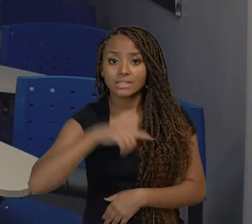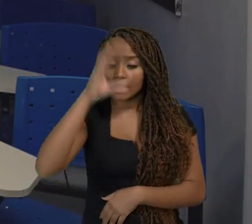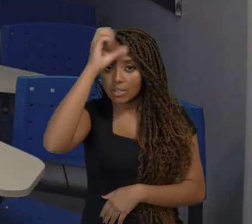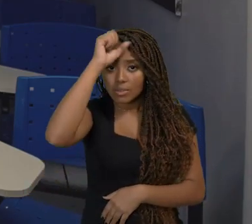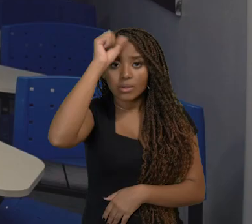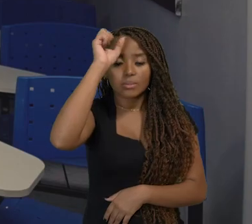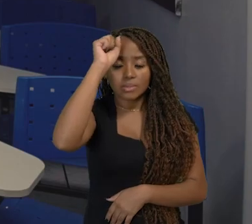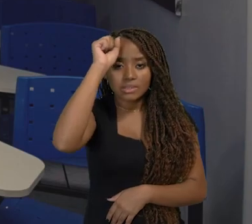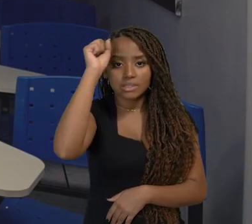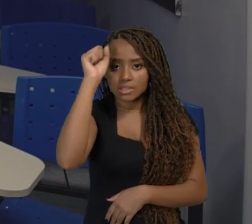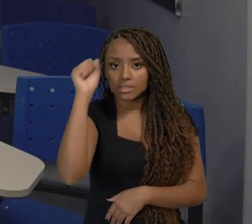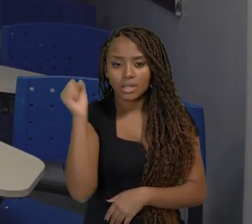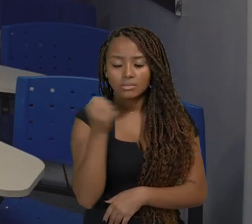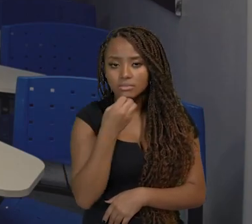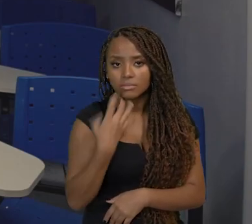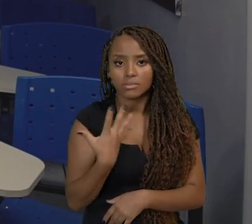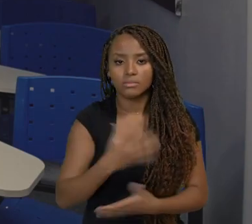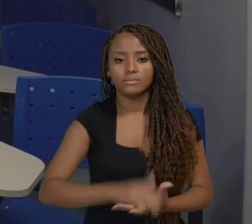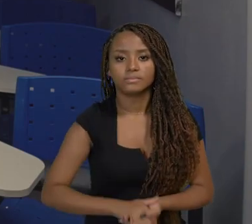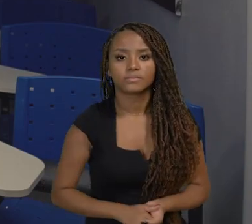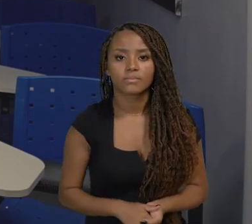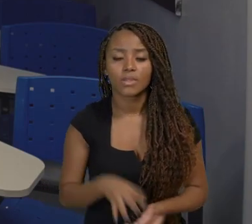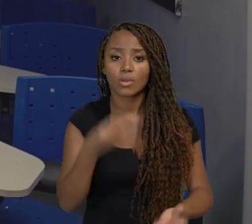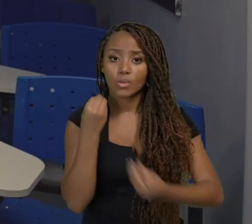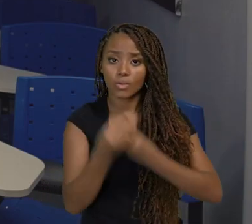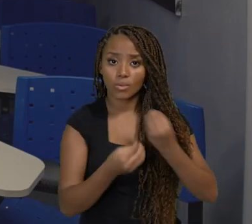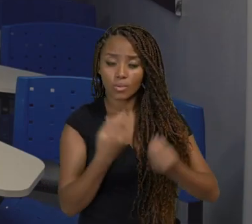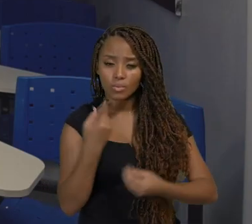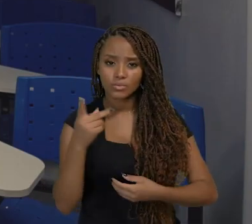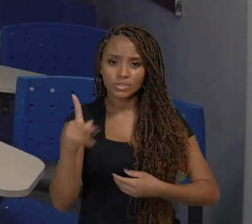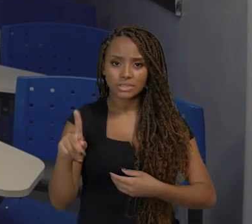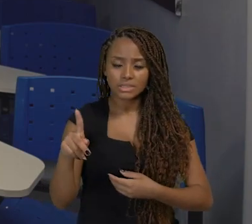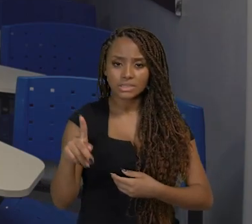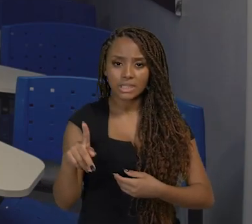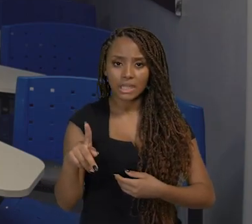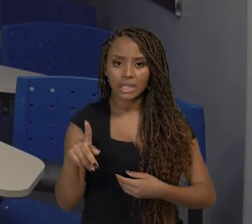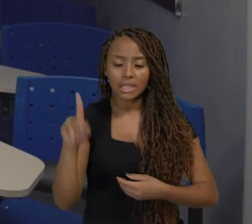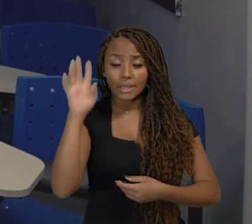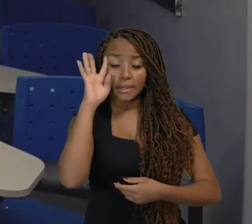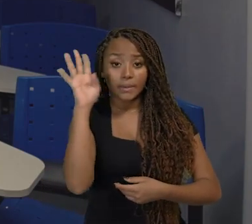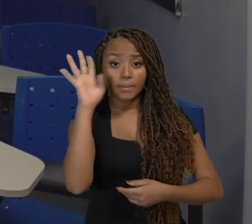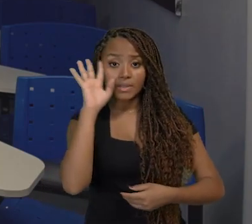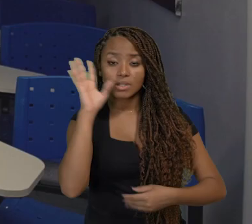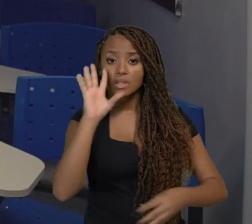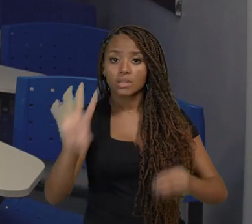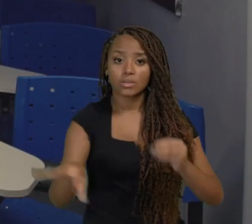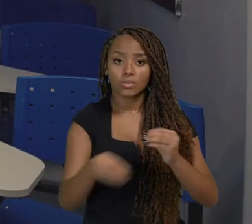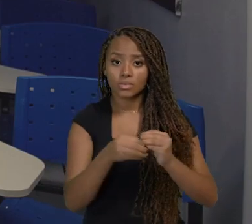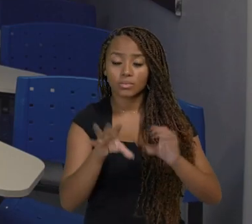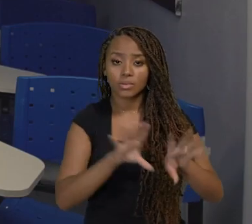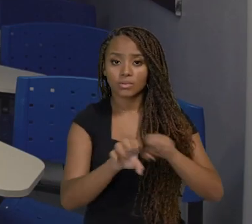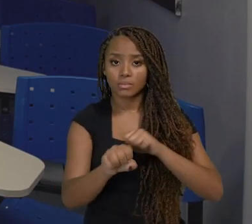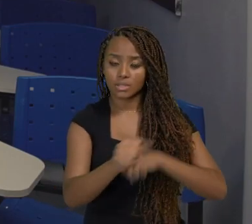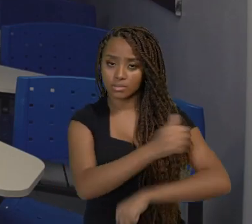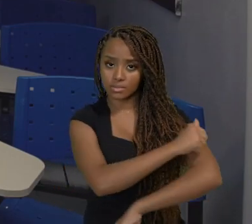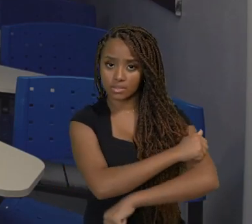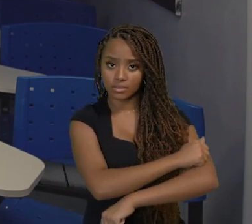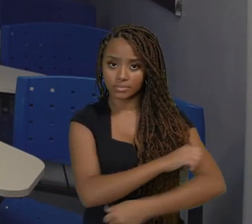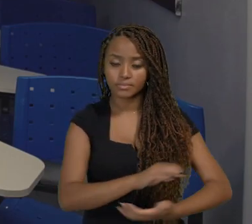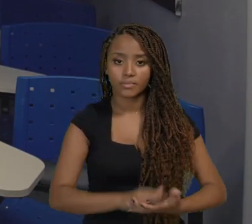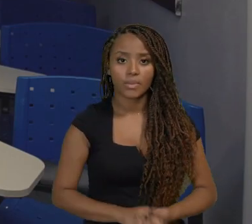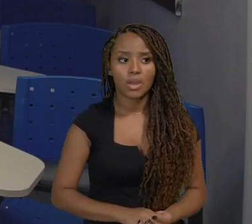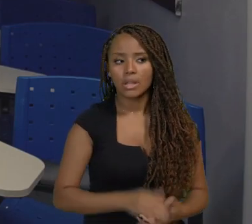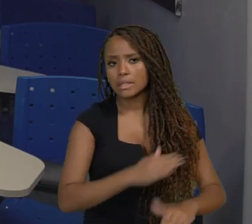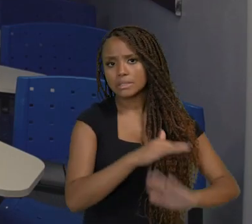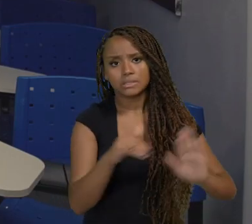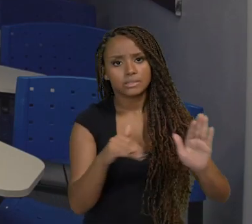um aprendizado de um idioma novo. Então, Matheus, como é que você acha que isso contribui para a formação desses alunos? Olha, basicamente